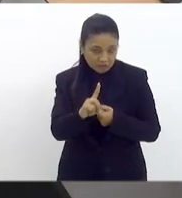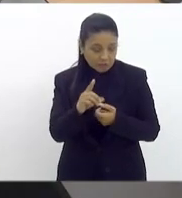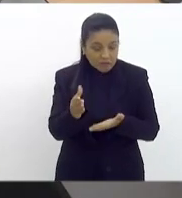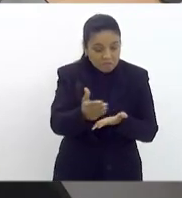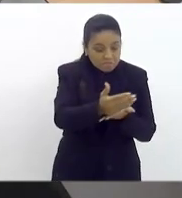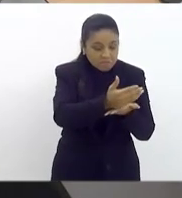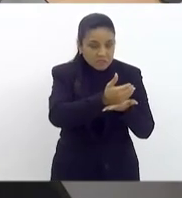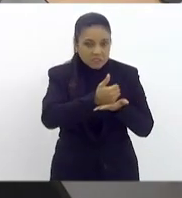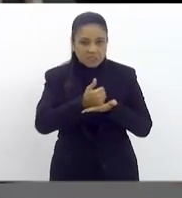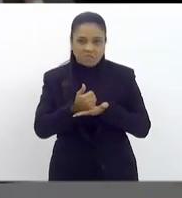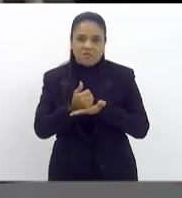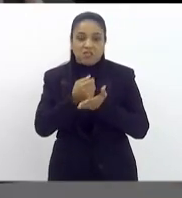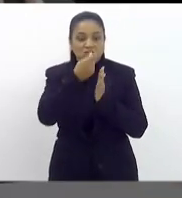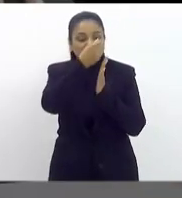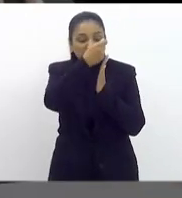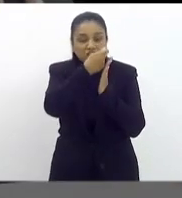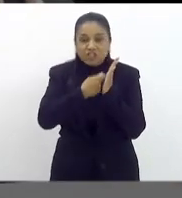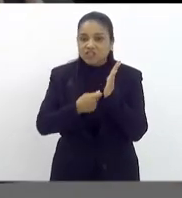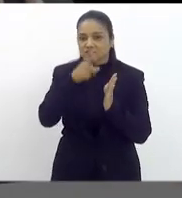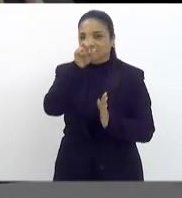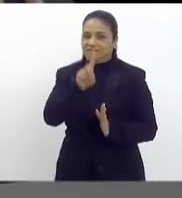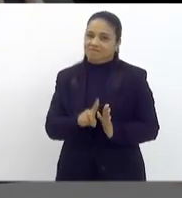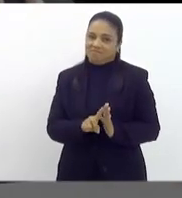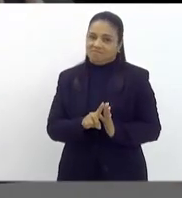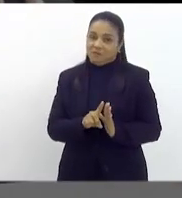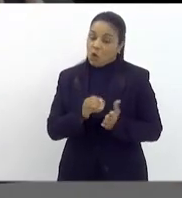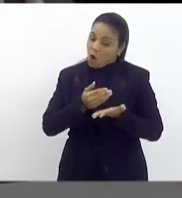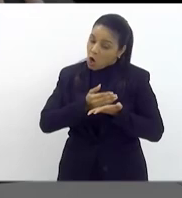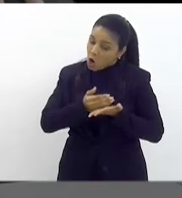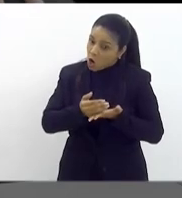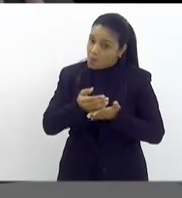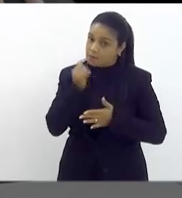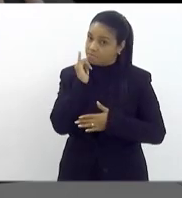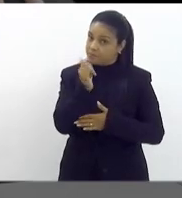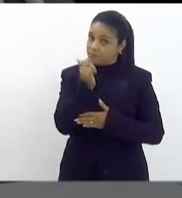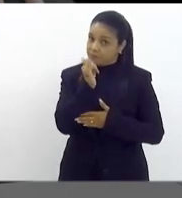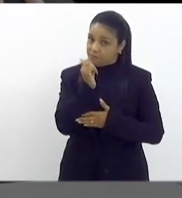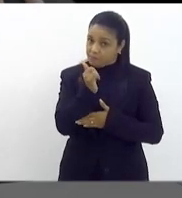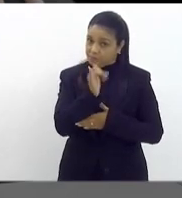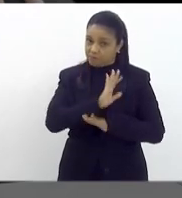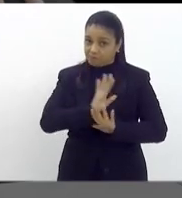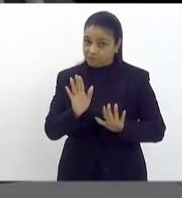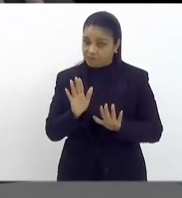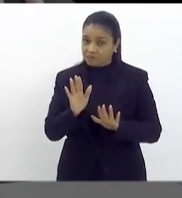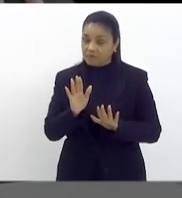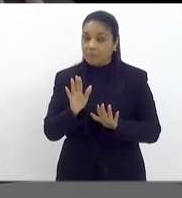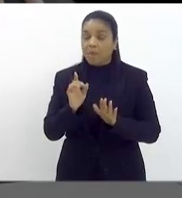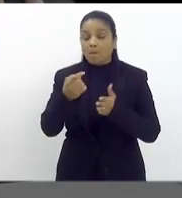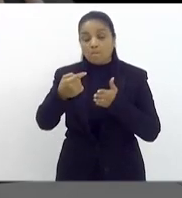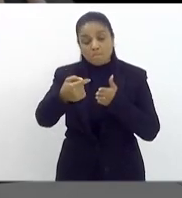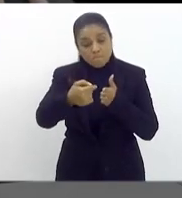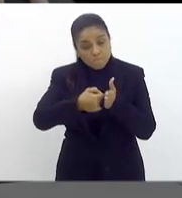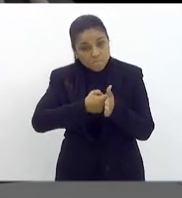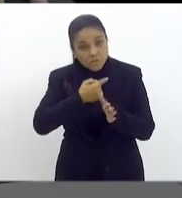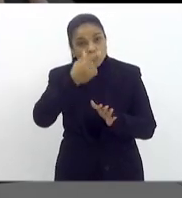Janeiro. Essa afirmação no início da fala. Então, gostaria que Vossa Excelência questionasse novamente,